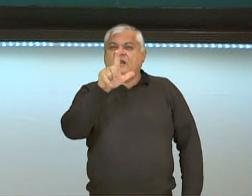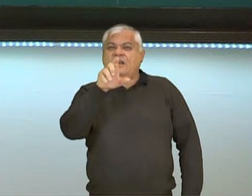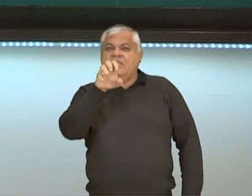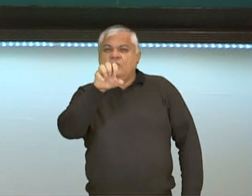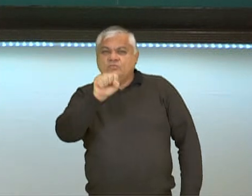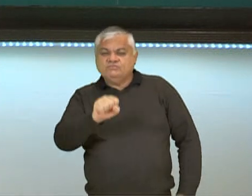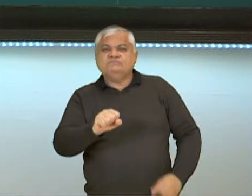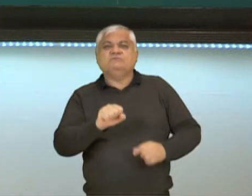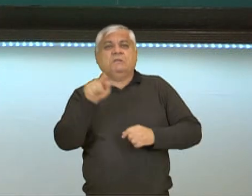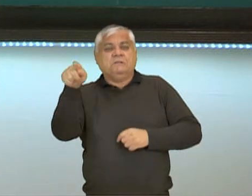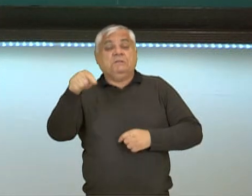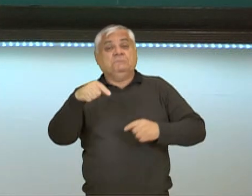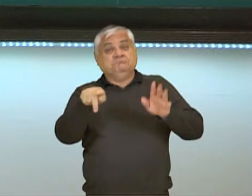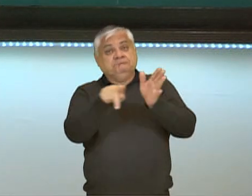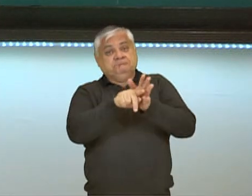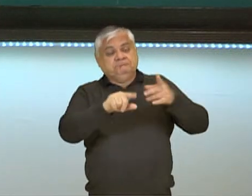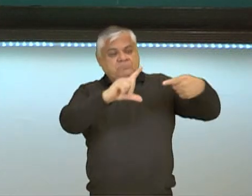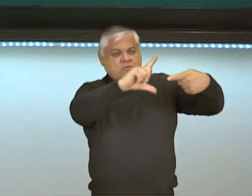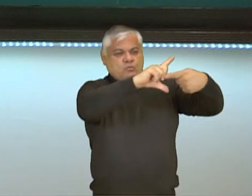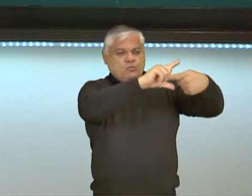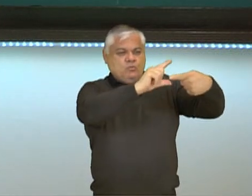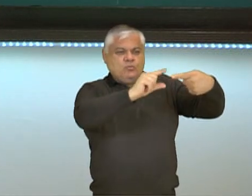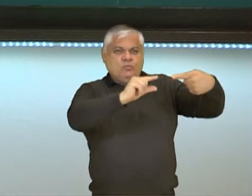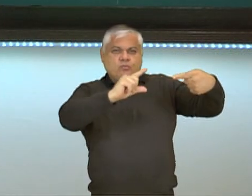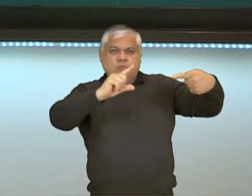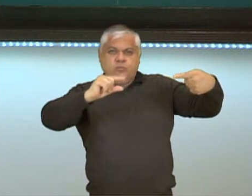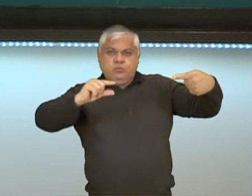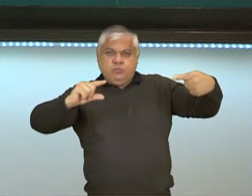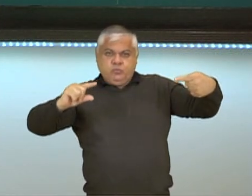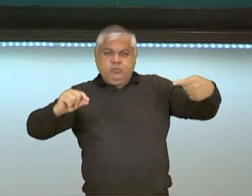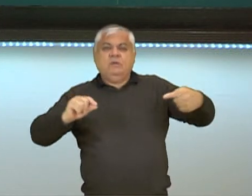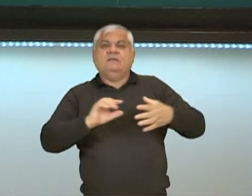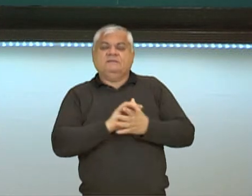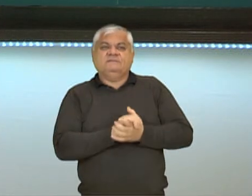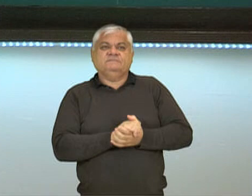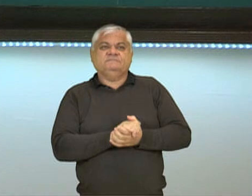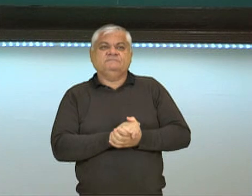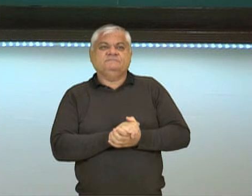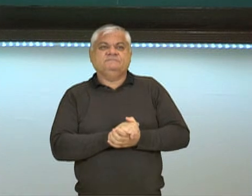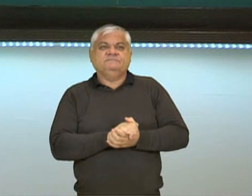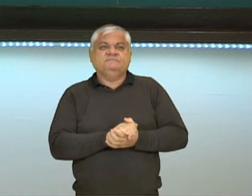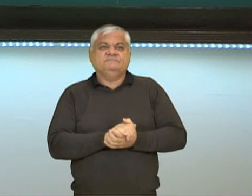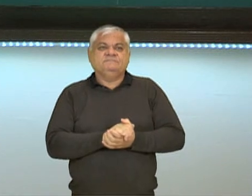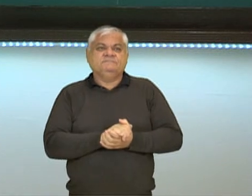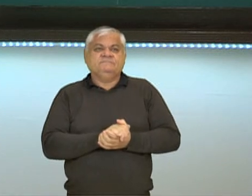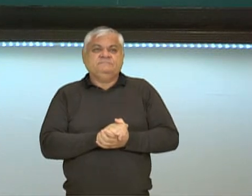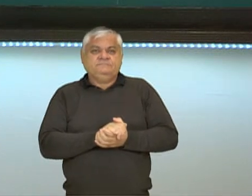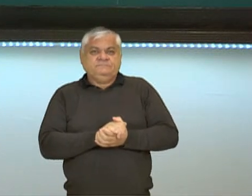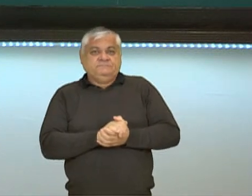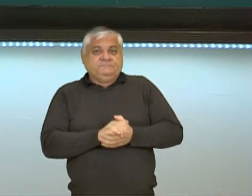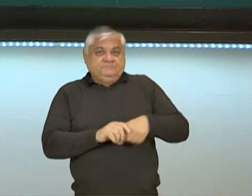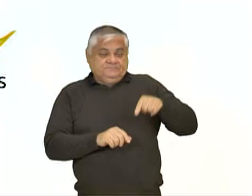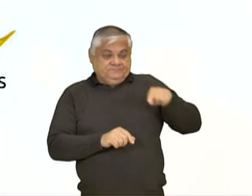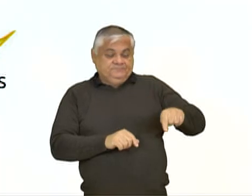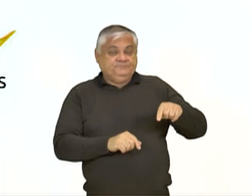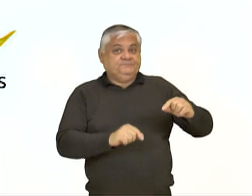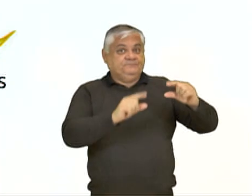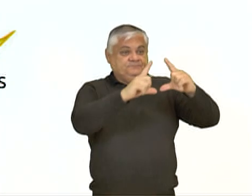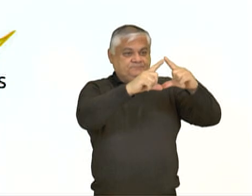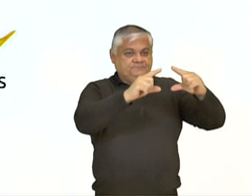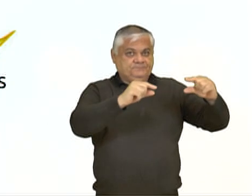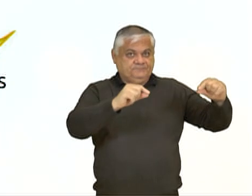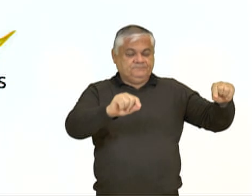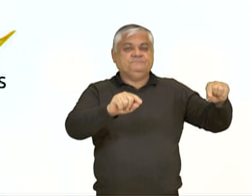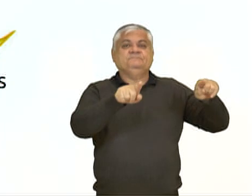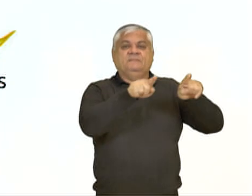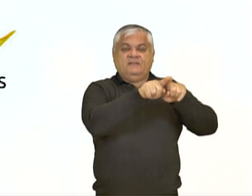ali dispostos em cordões longitudinais dos nematódeos. Os nematódeos possuem sistema